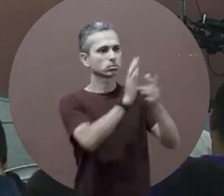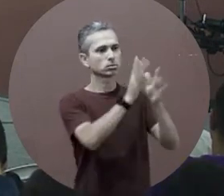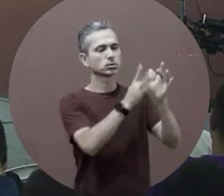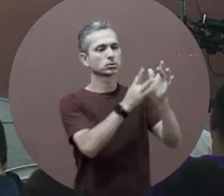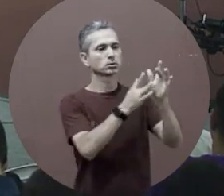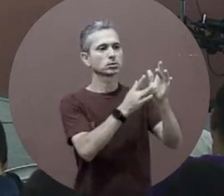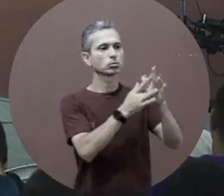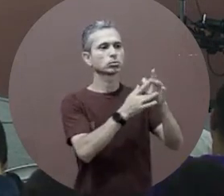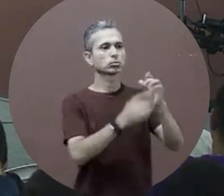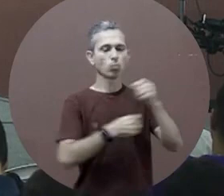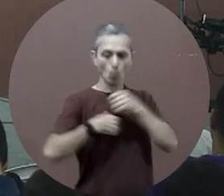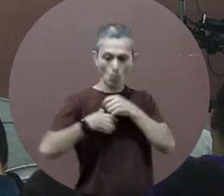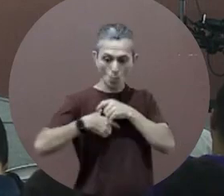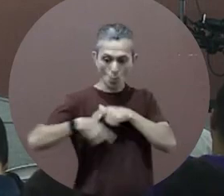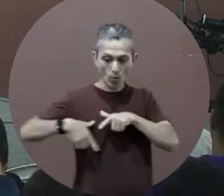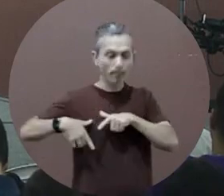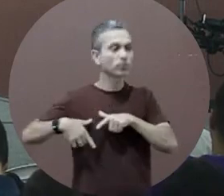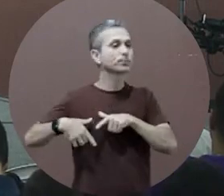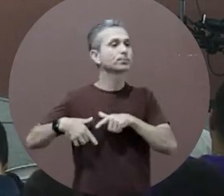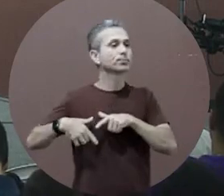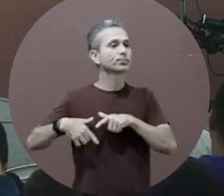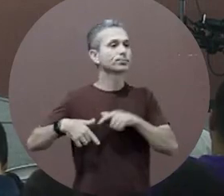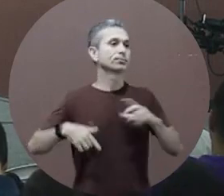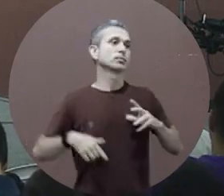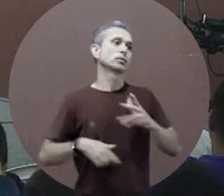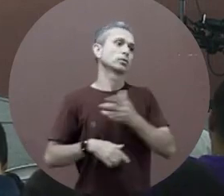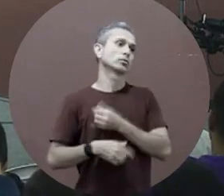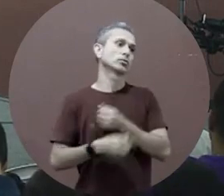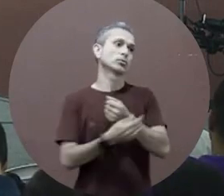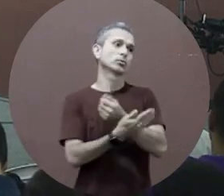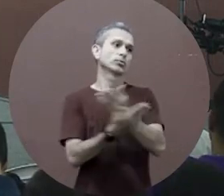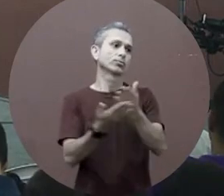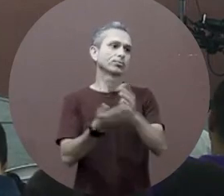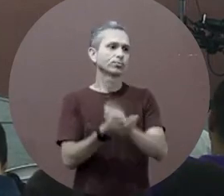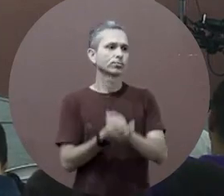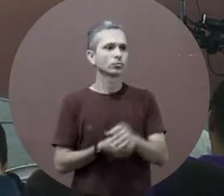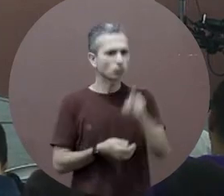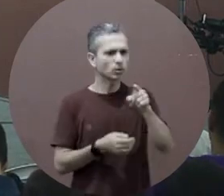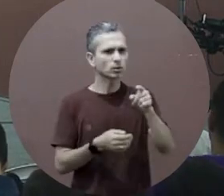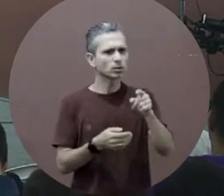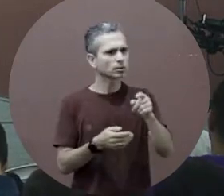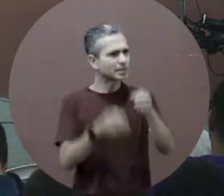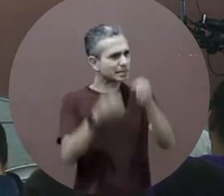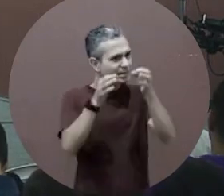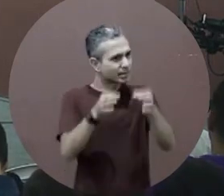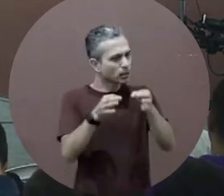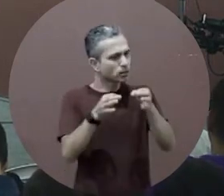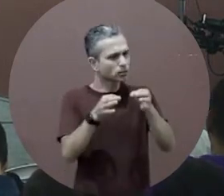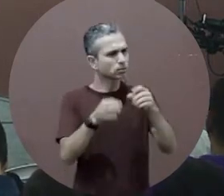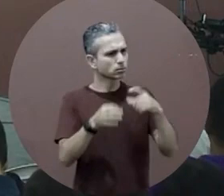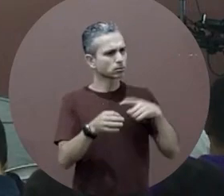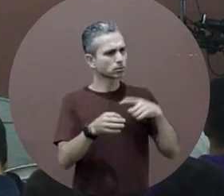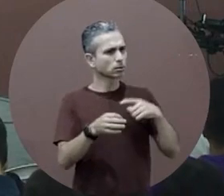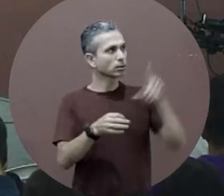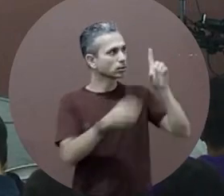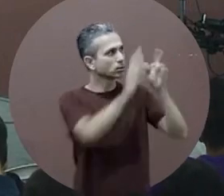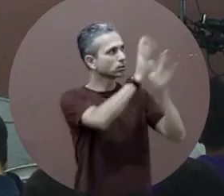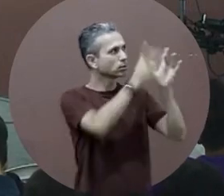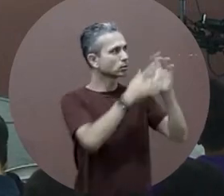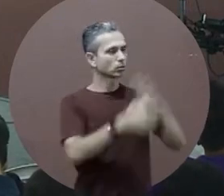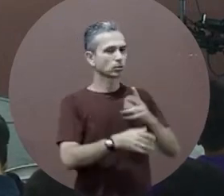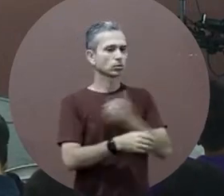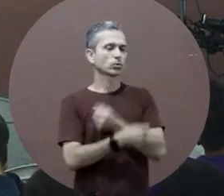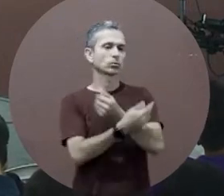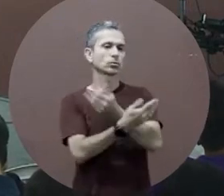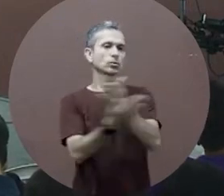mas você tem convicção de que o Senhor te salvou, apesar de você ser quem você é. Você já está nesse lugar santo,